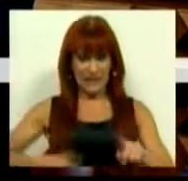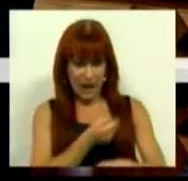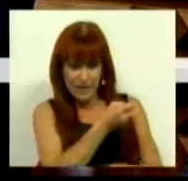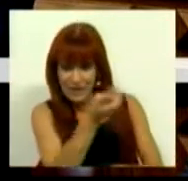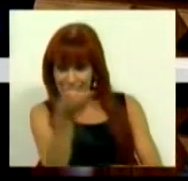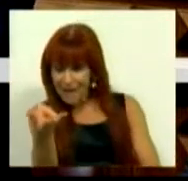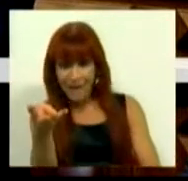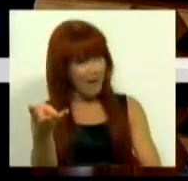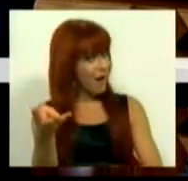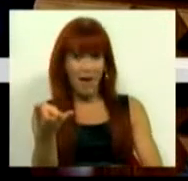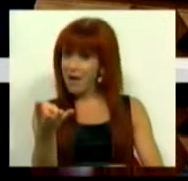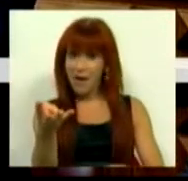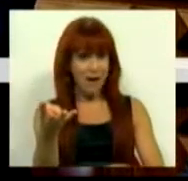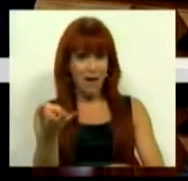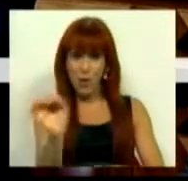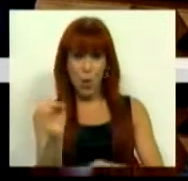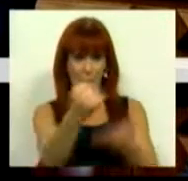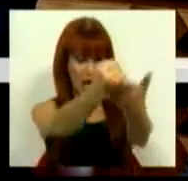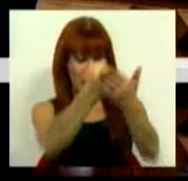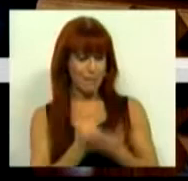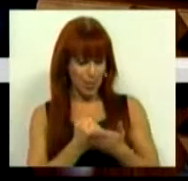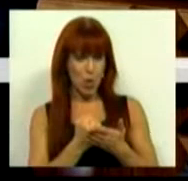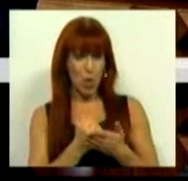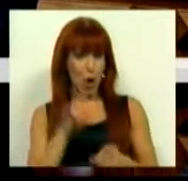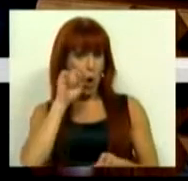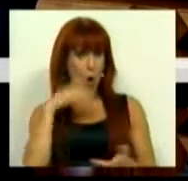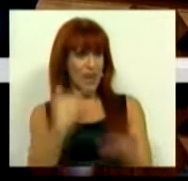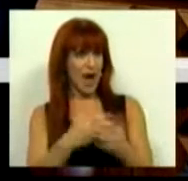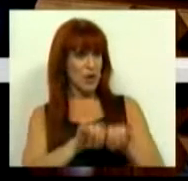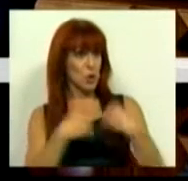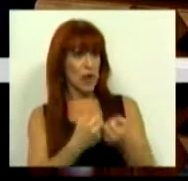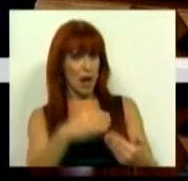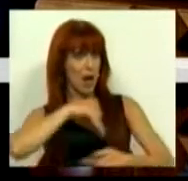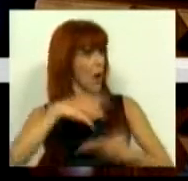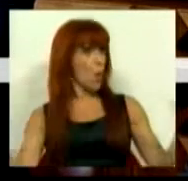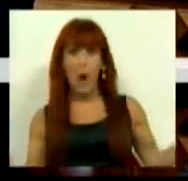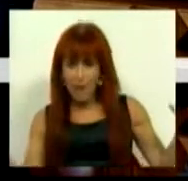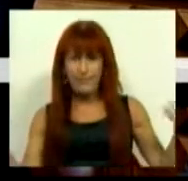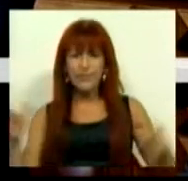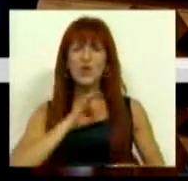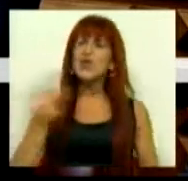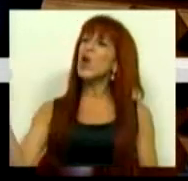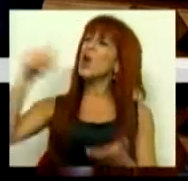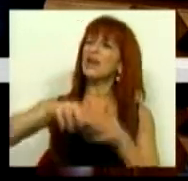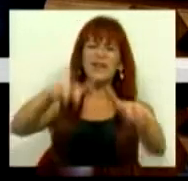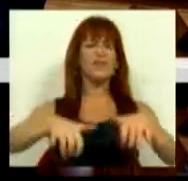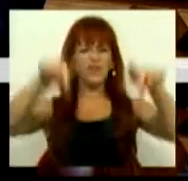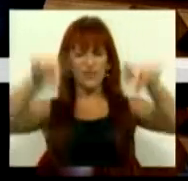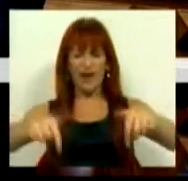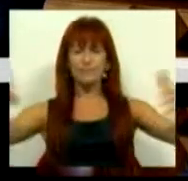quais não tem qualquer tipo de apoio ou proteção social. E o senhor vem a este